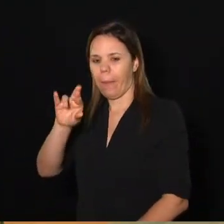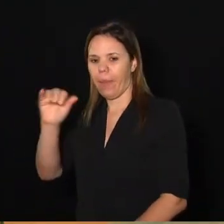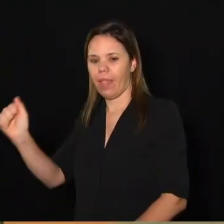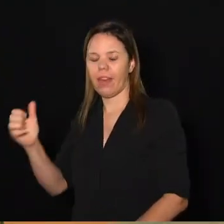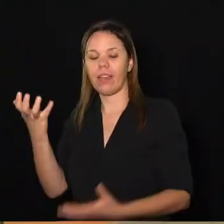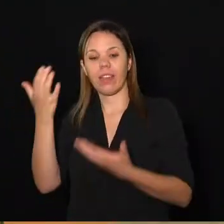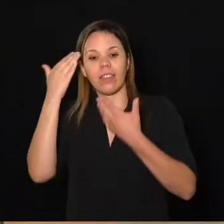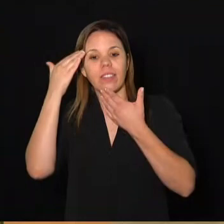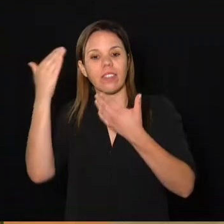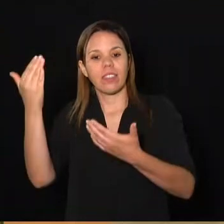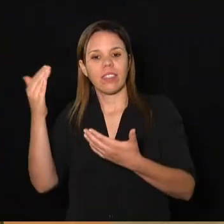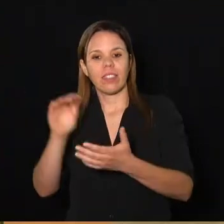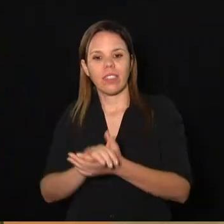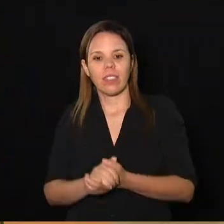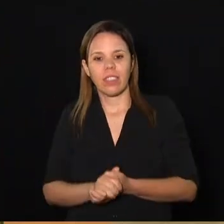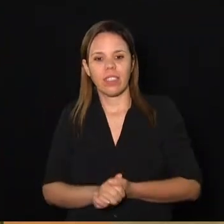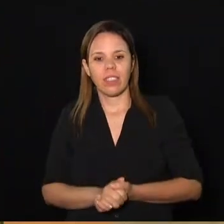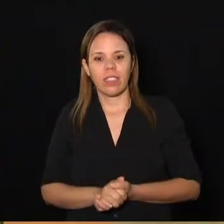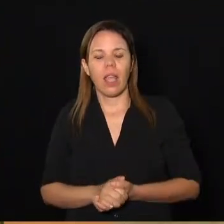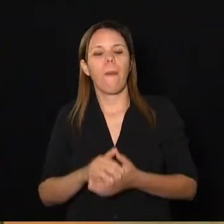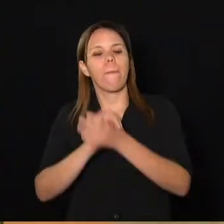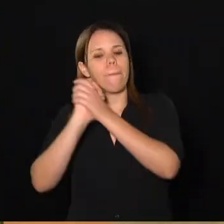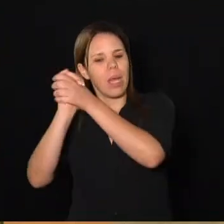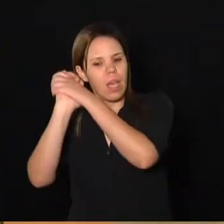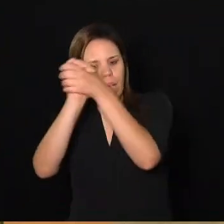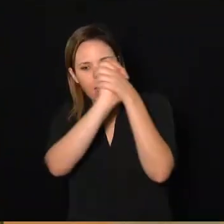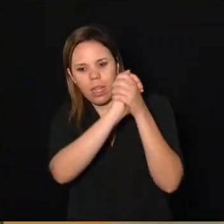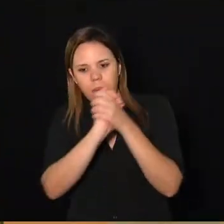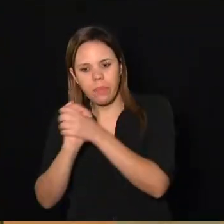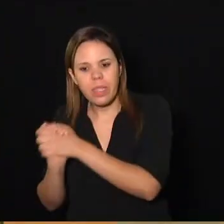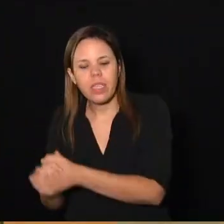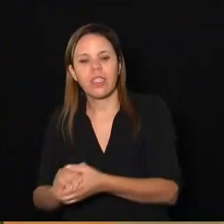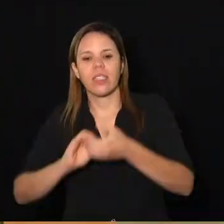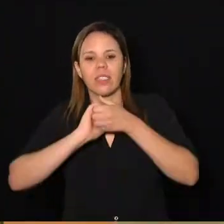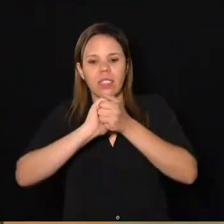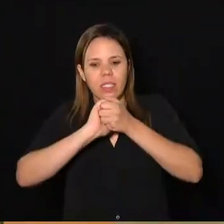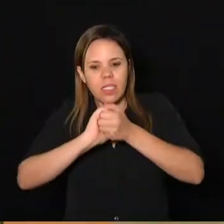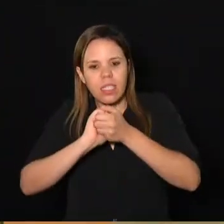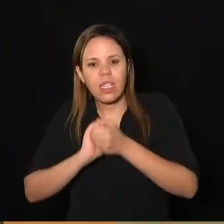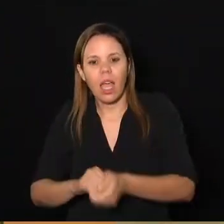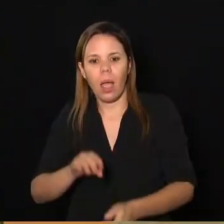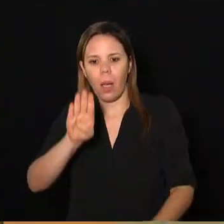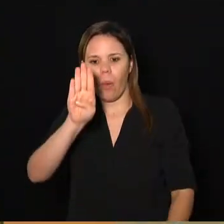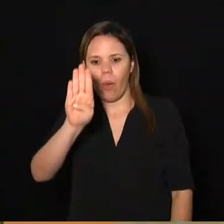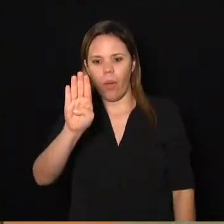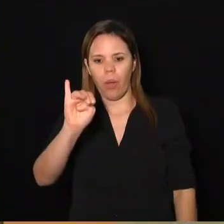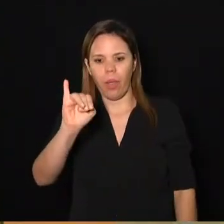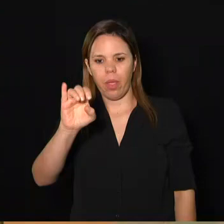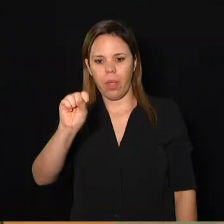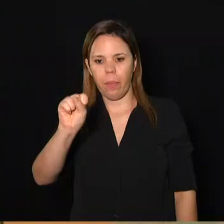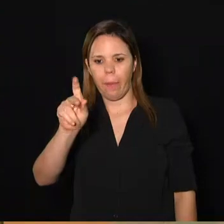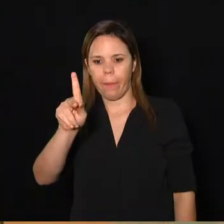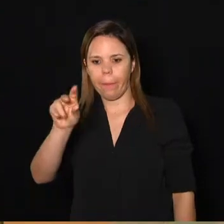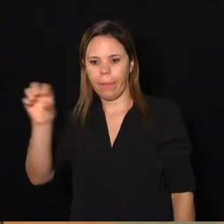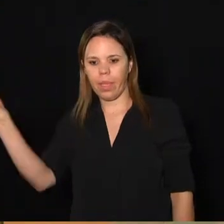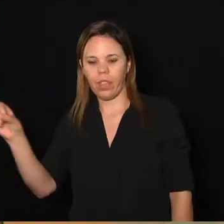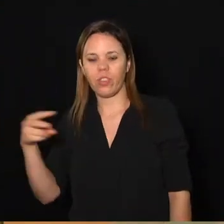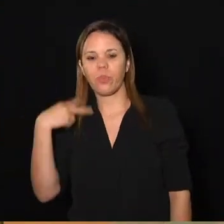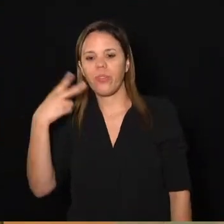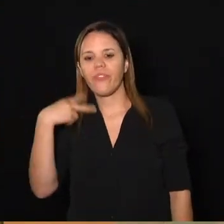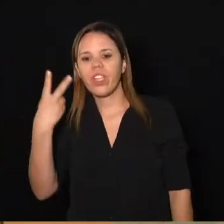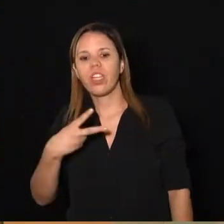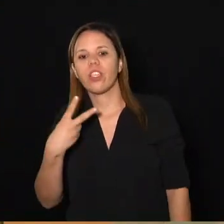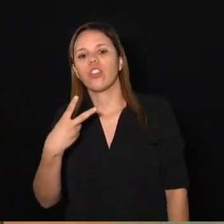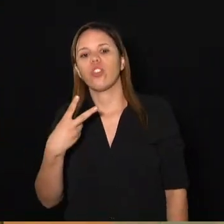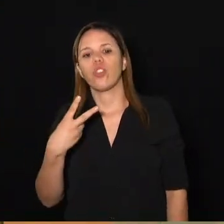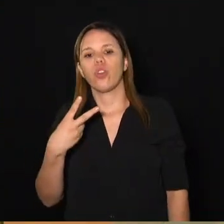primeiramente parabenizar ao bispo e ao senhor também o vereador vermelho